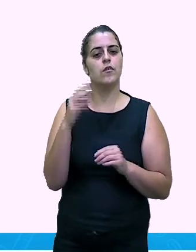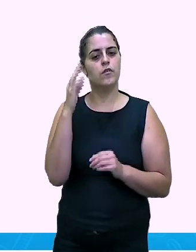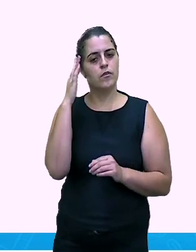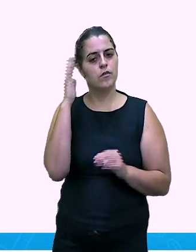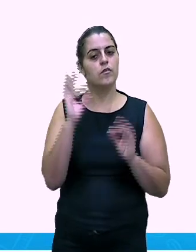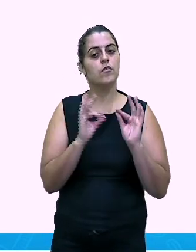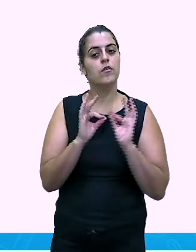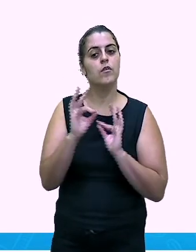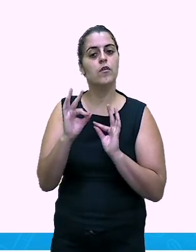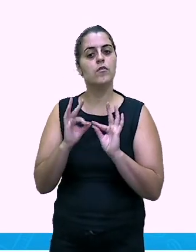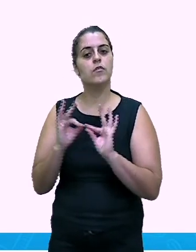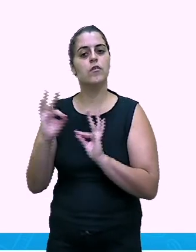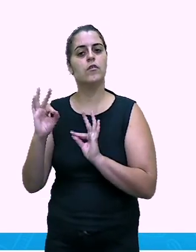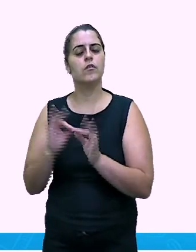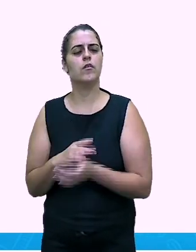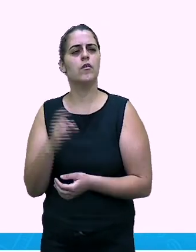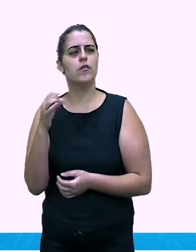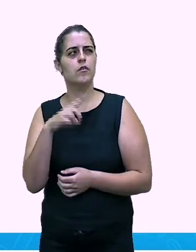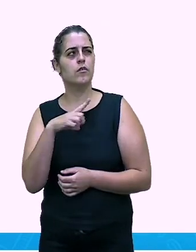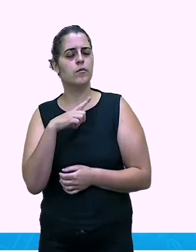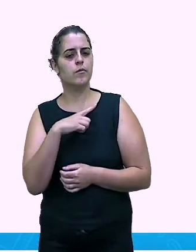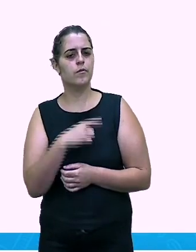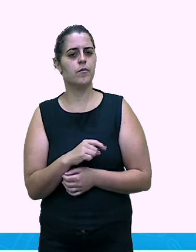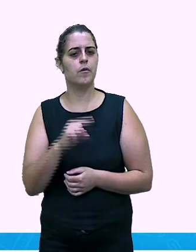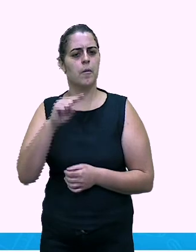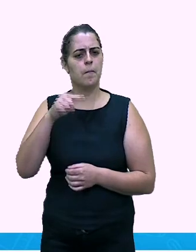nessa seguinte forma. Se eu tenho aqui